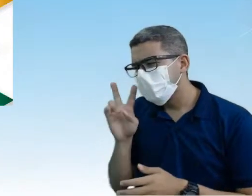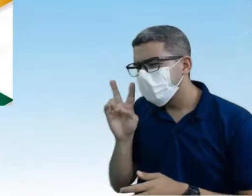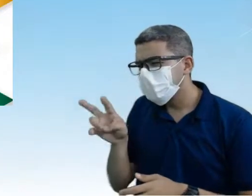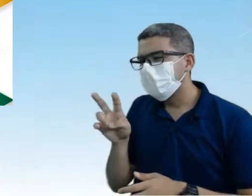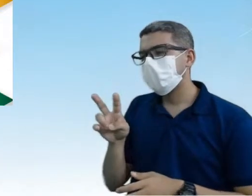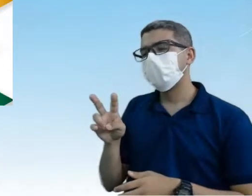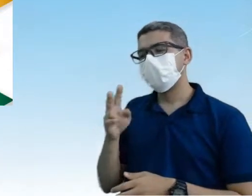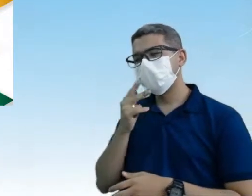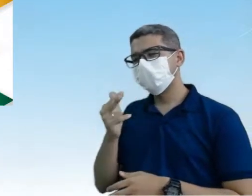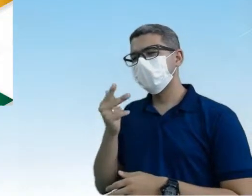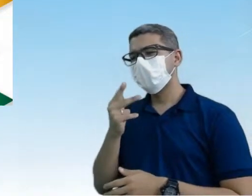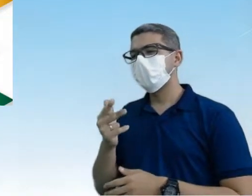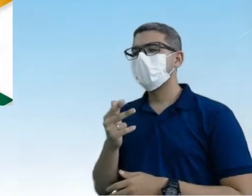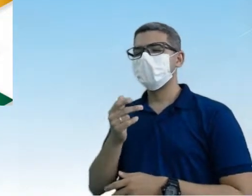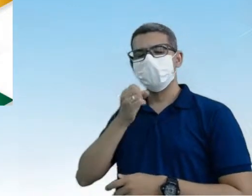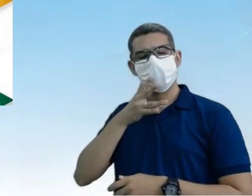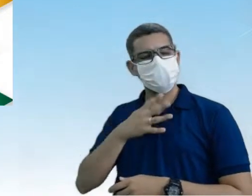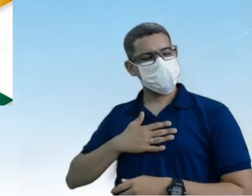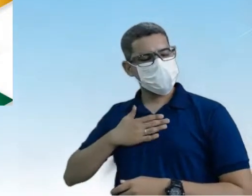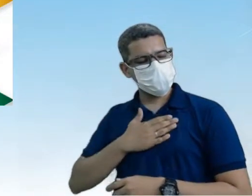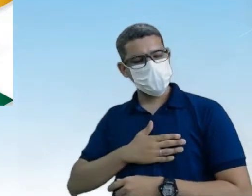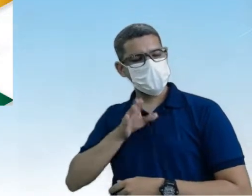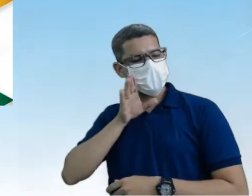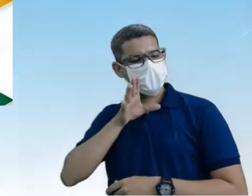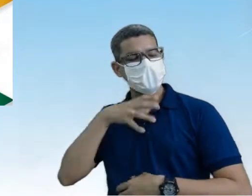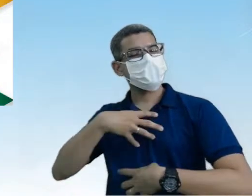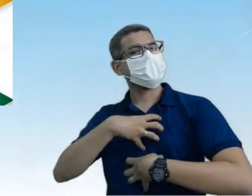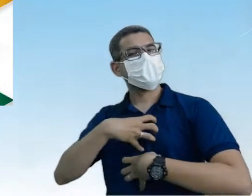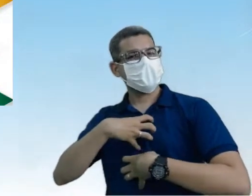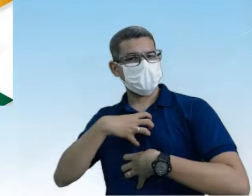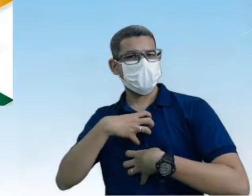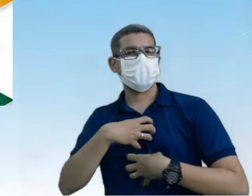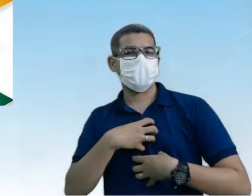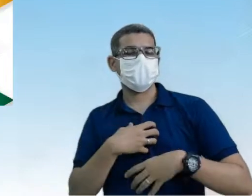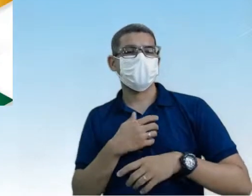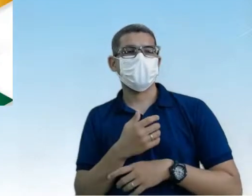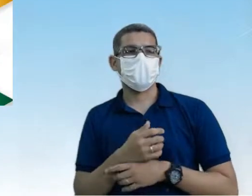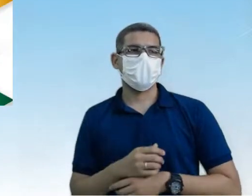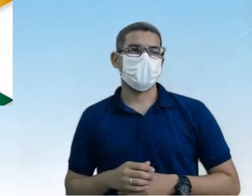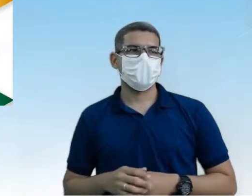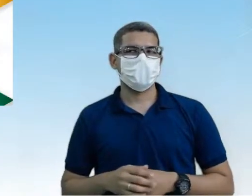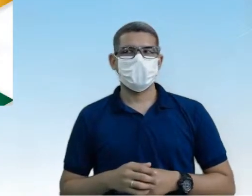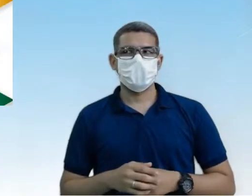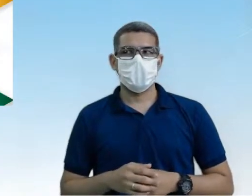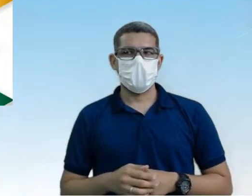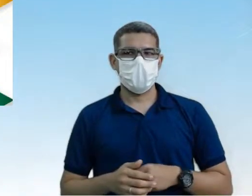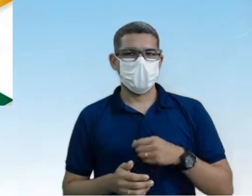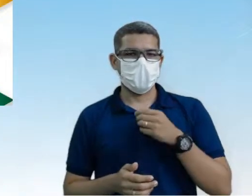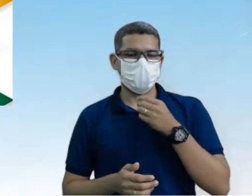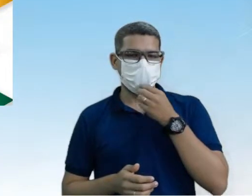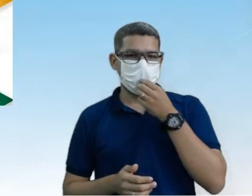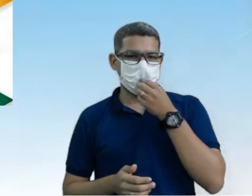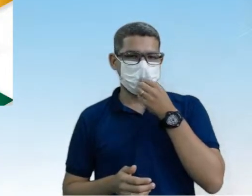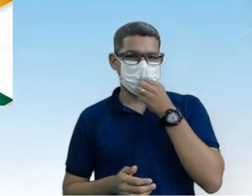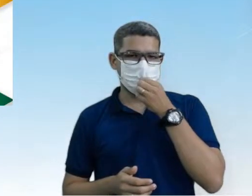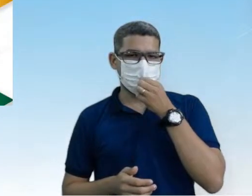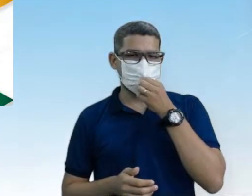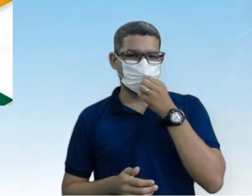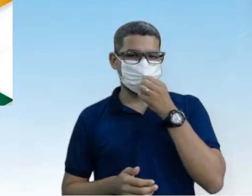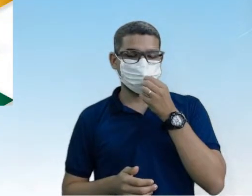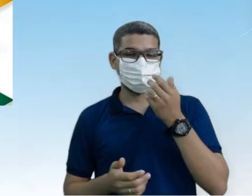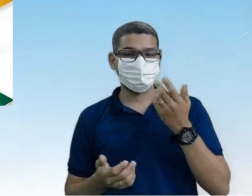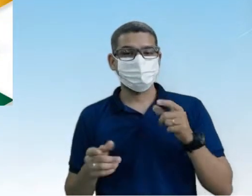né? De participação dentro daquilo ali. E o outro destaque, geralmente, né? Os verbos são usados